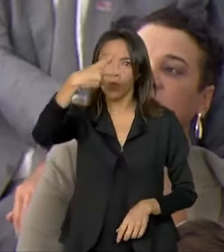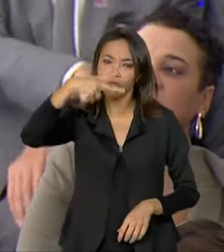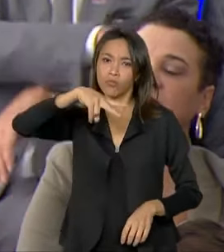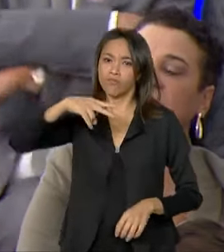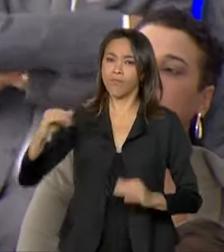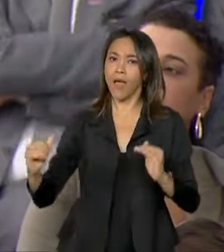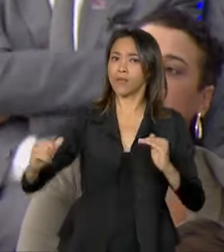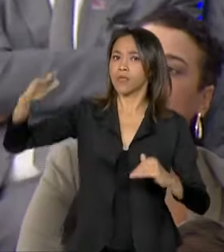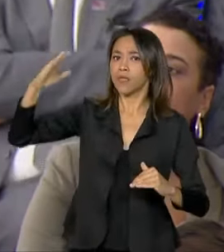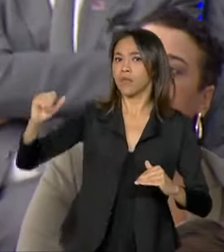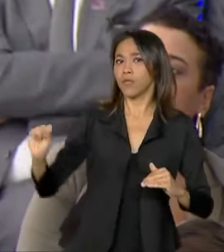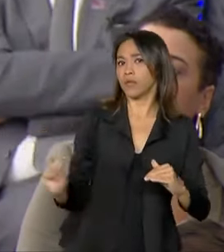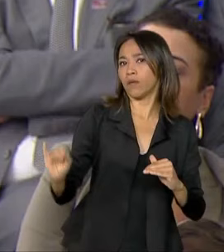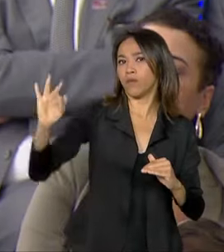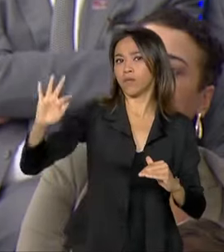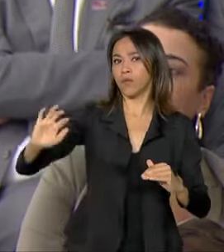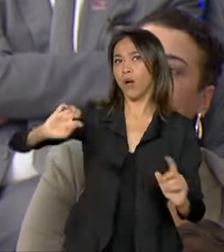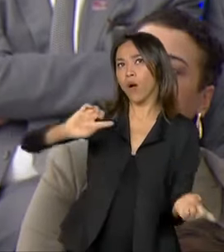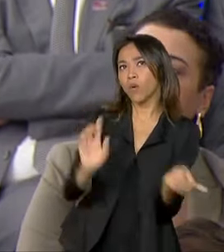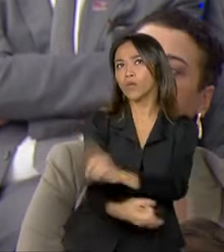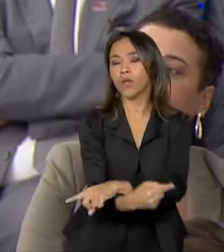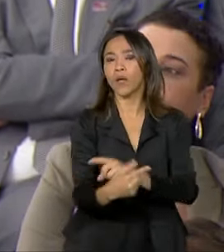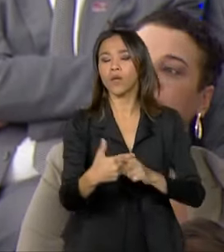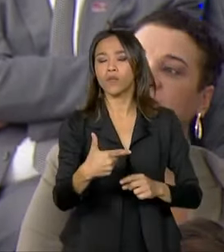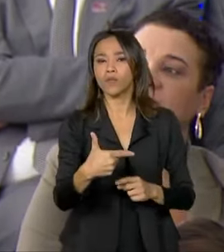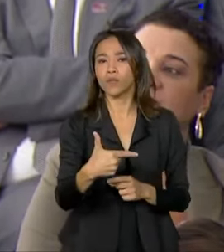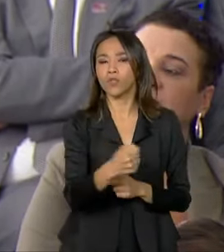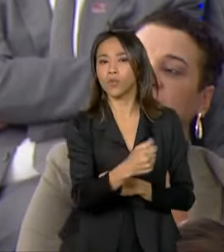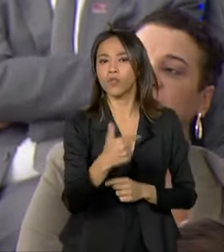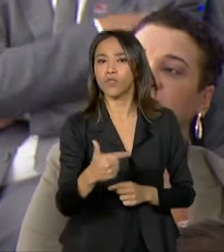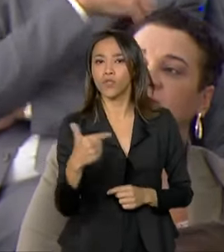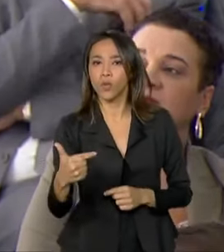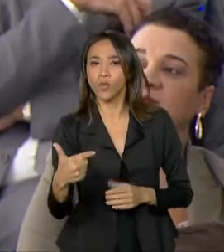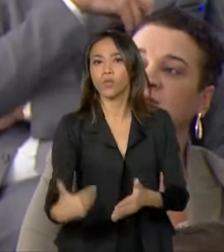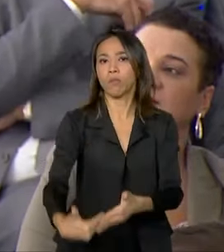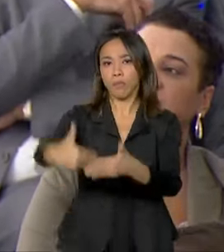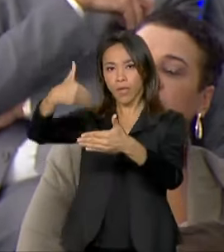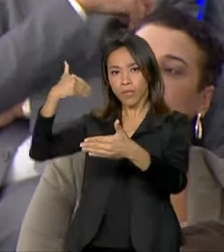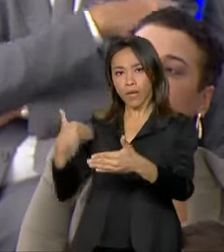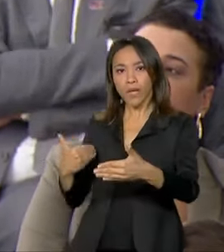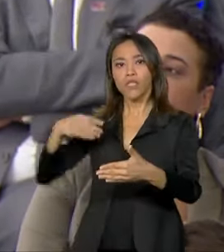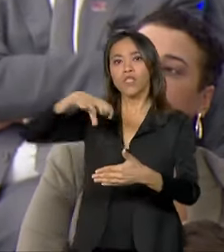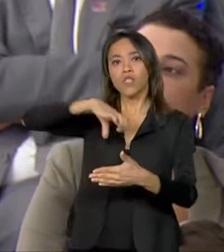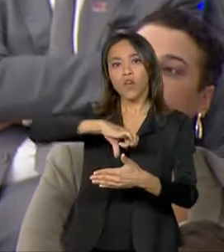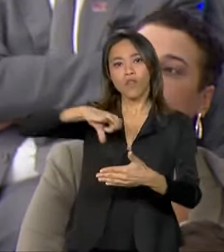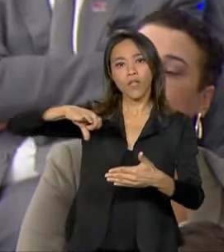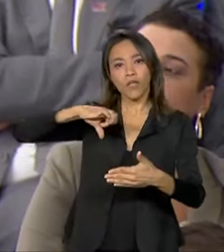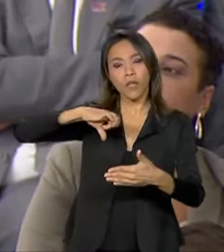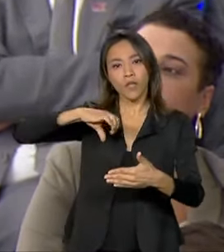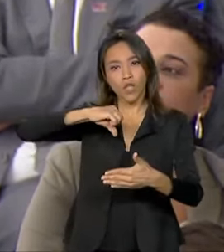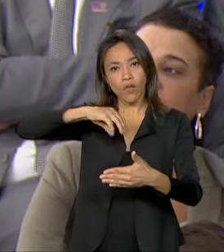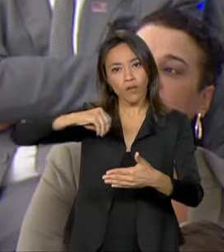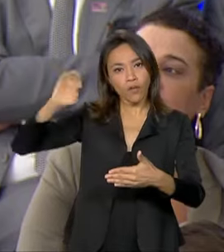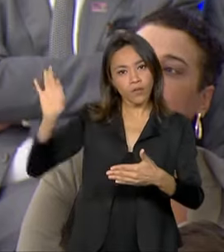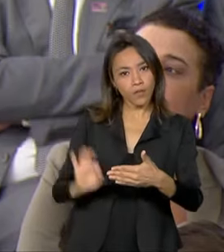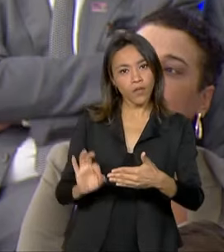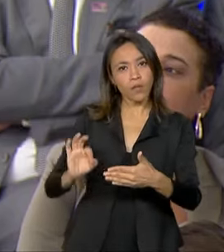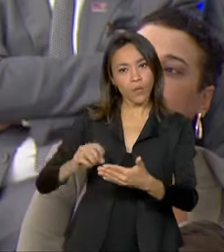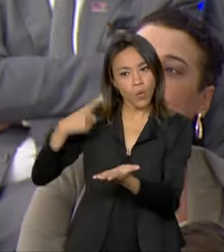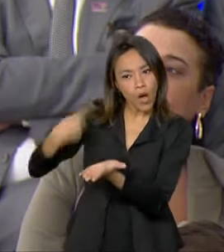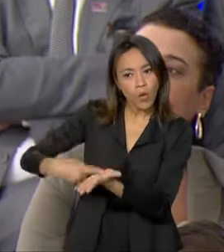inflação. Ao contrário de 2022 para trás, em que 90% do acordo eram feitos com